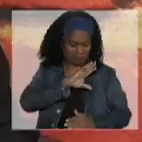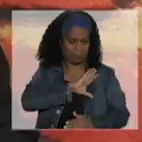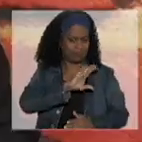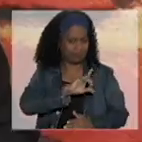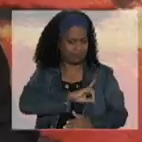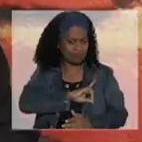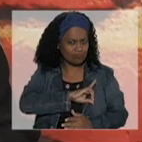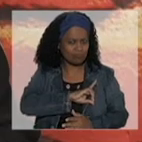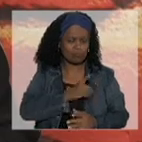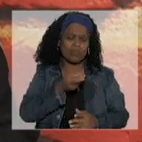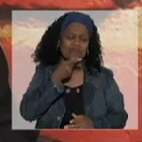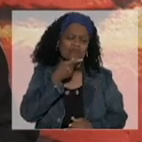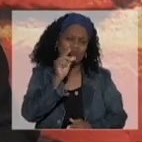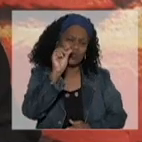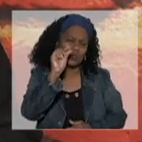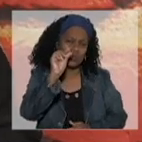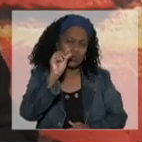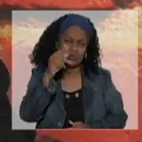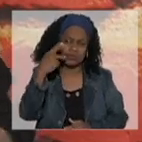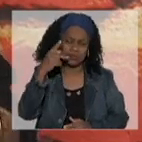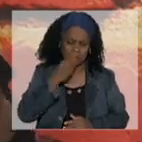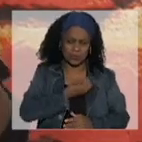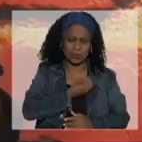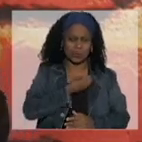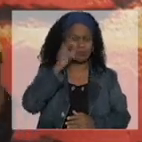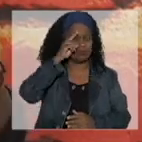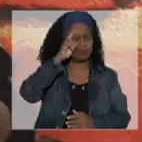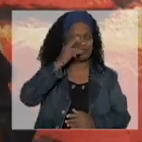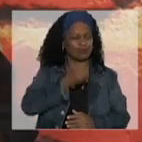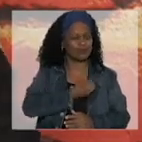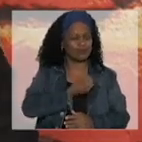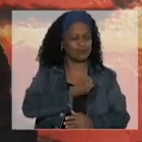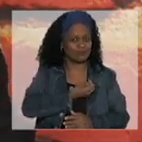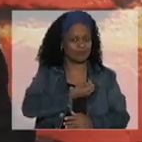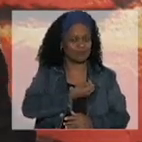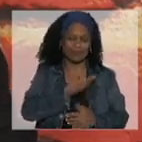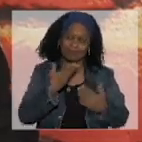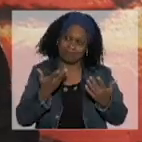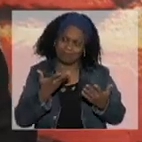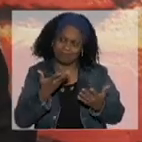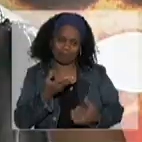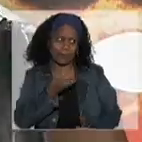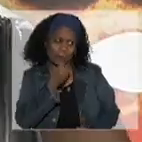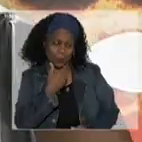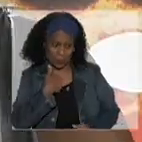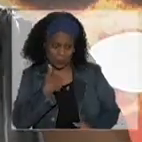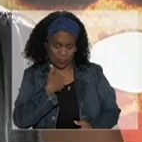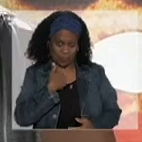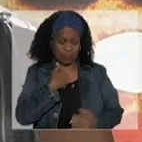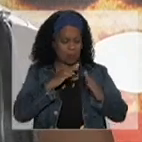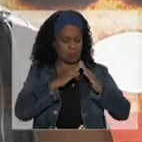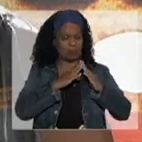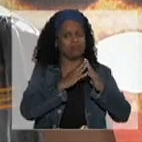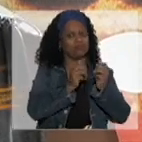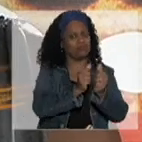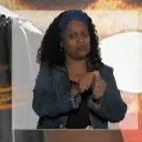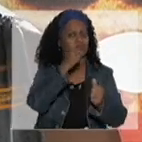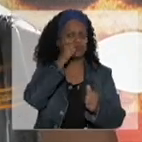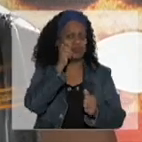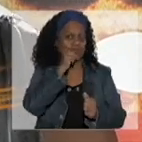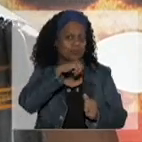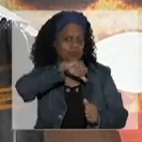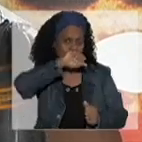caxias né é é com um pouquinho pra gente em relação à sua história de vida bom eu moro com a minha mãe